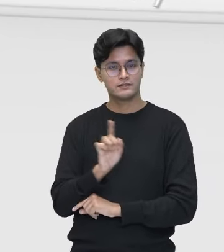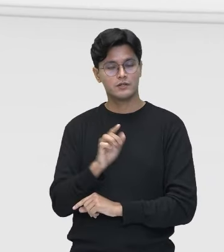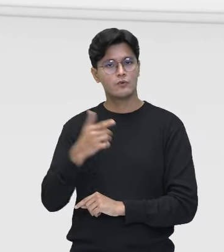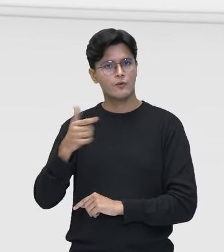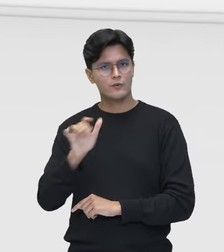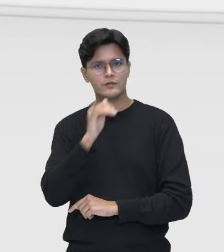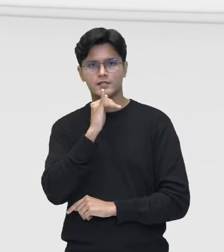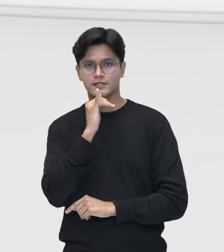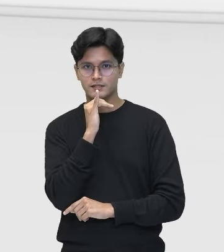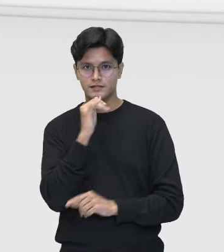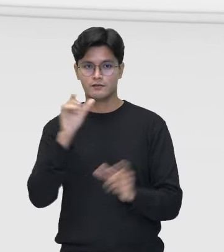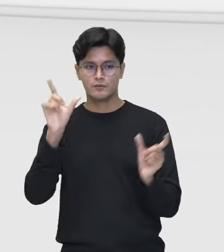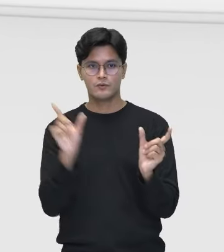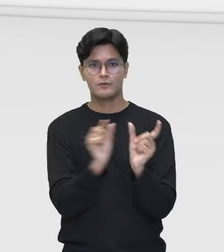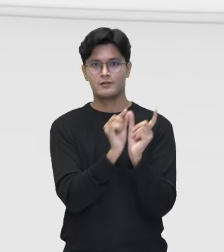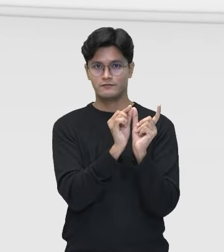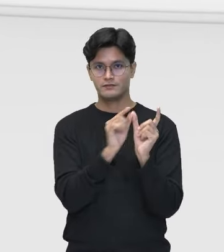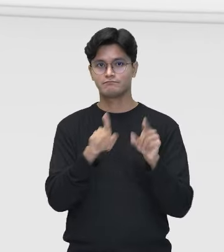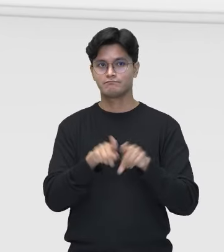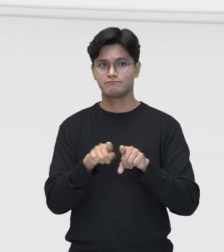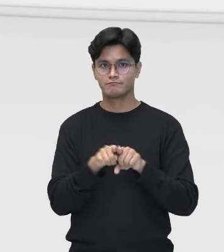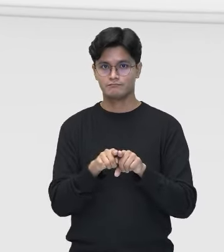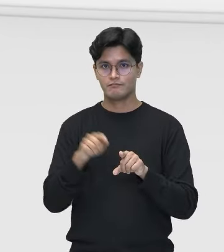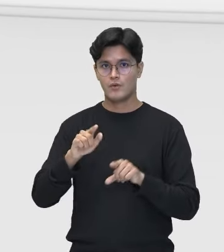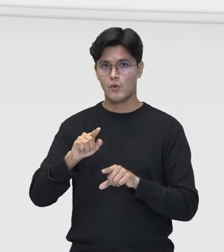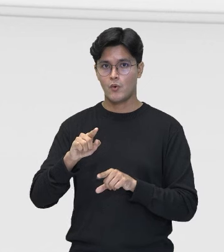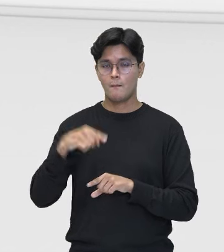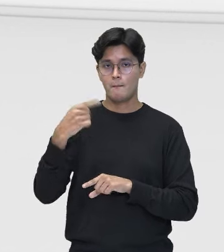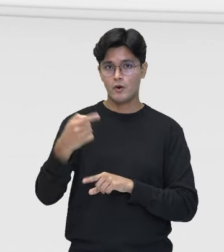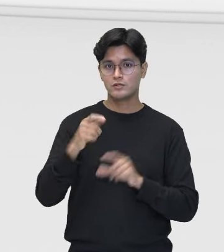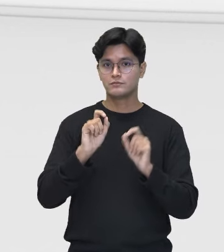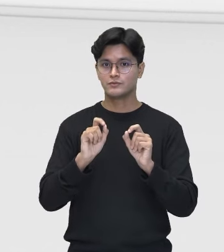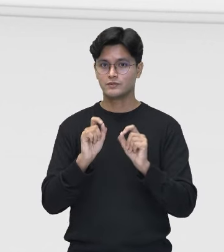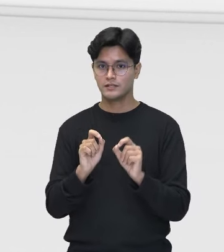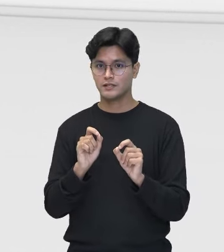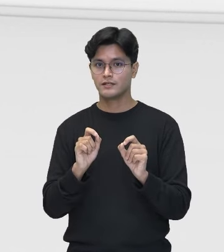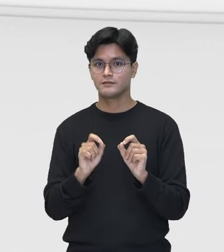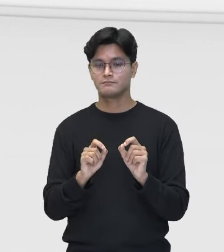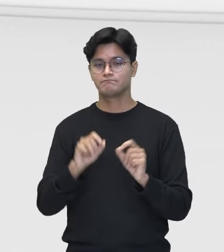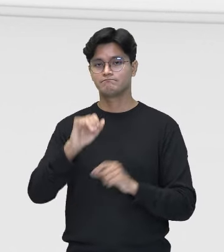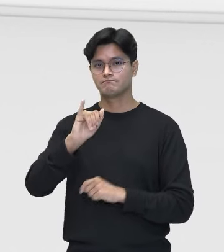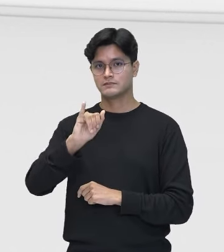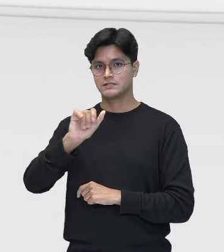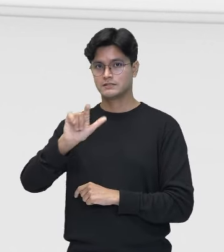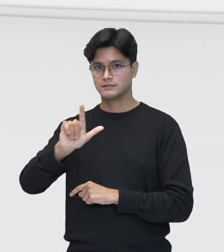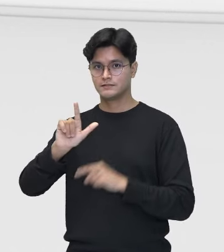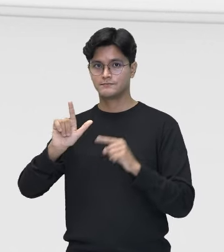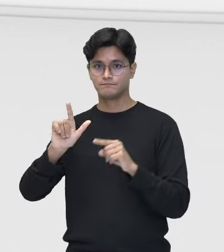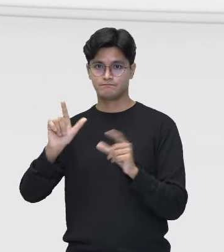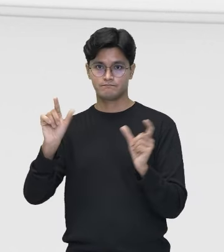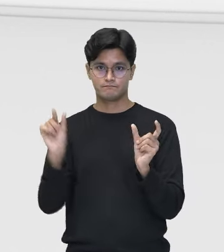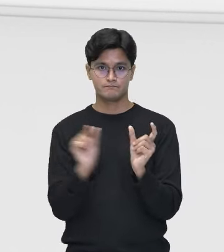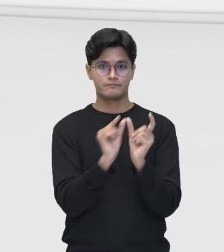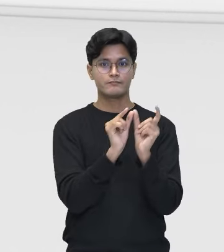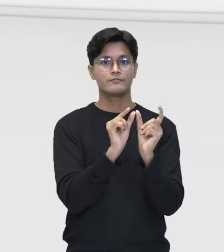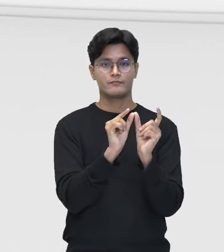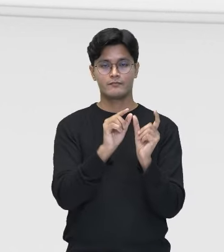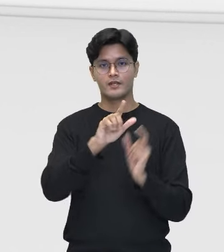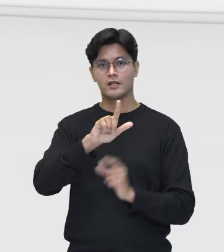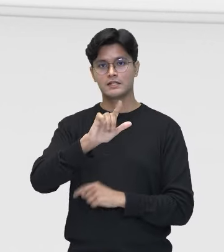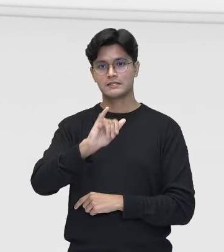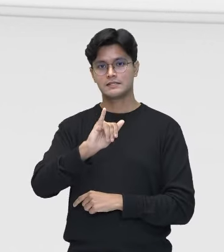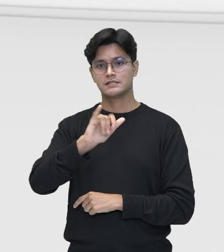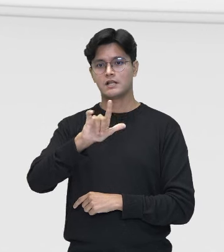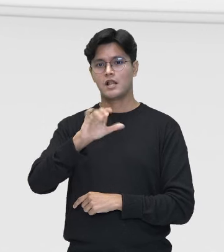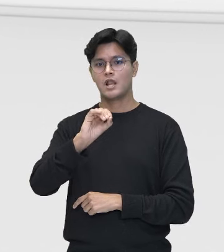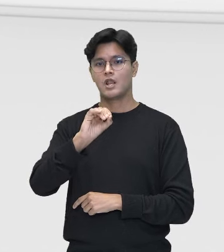com os nossos prefixos também. O próximo que a gente vai ver é com ill. Olha só, illogical. A base é